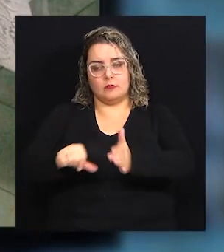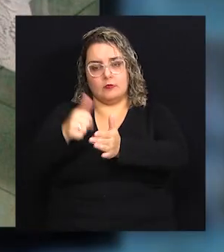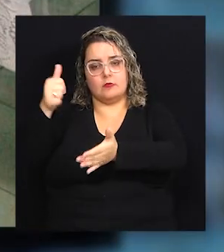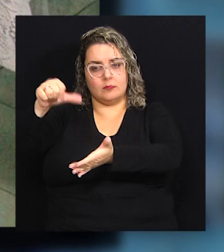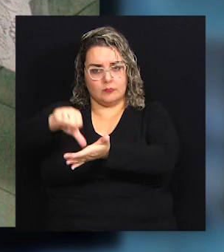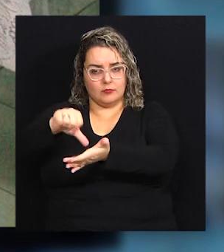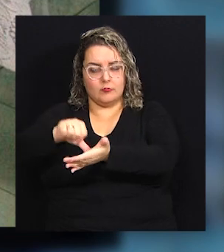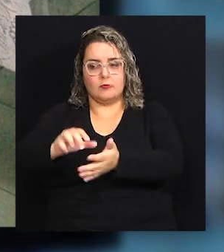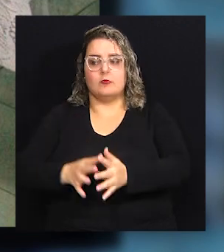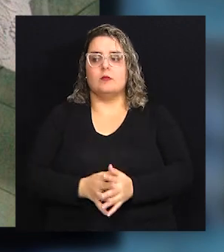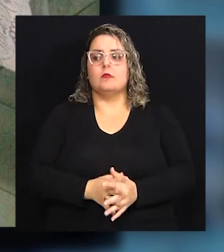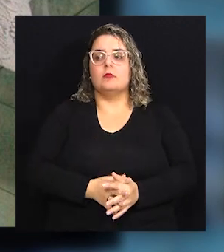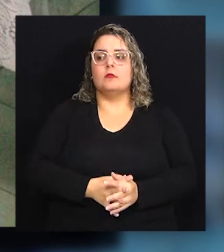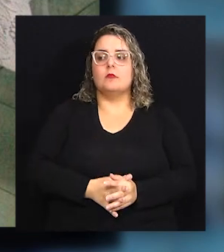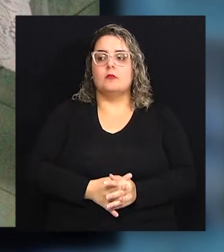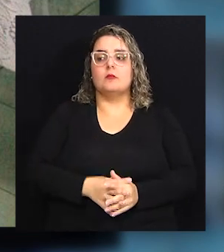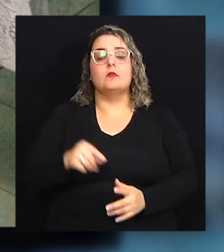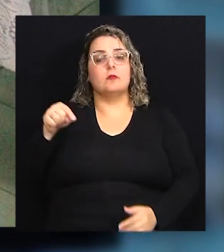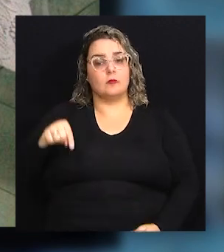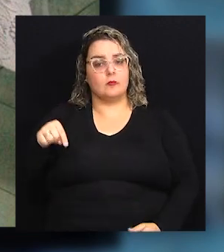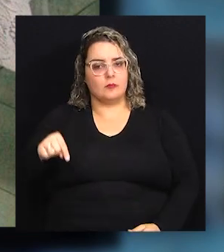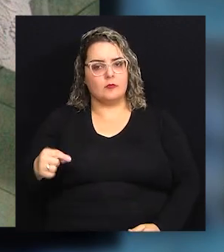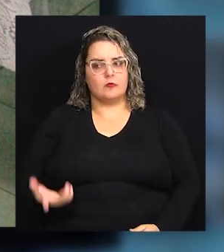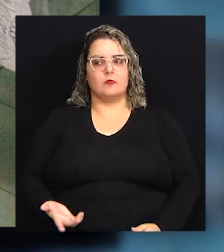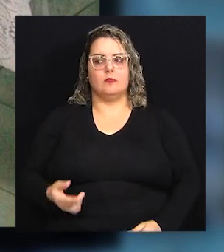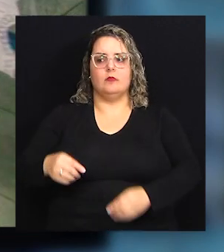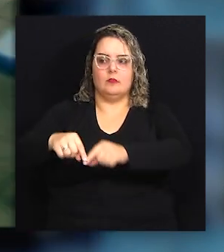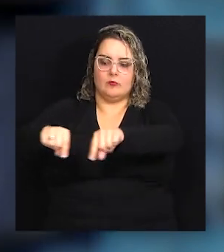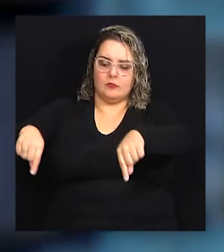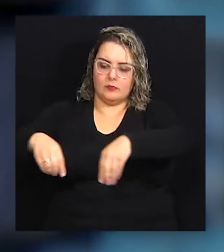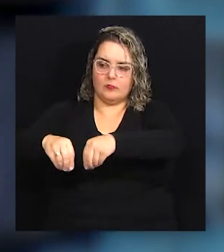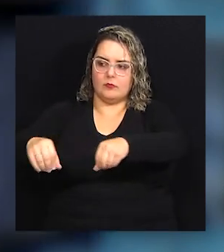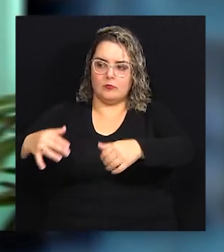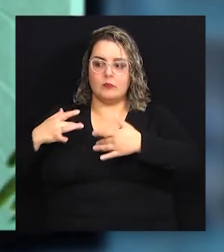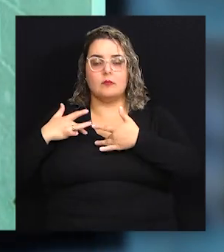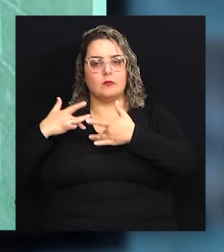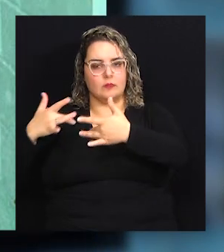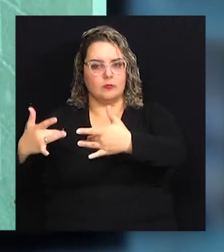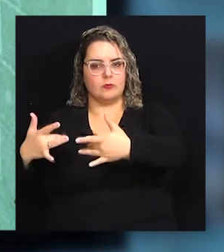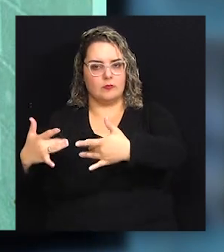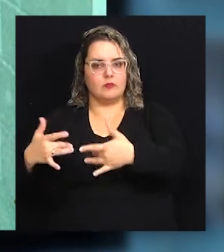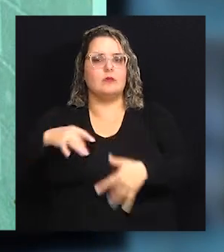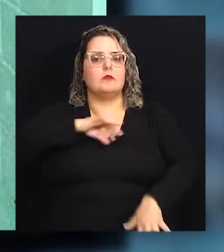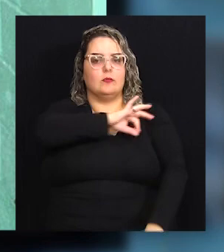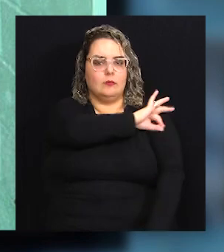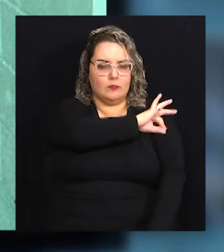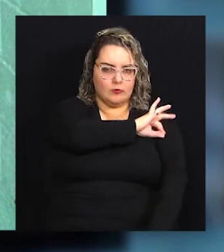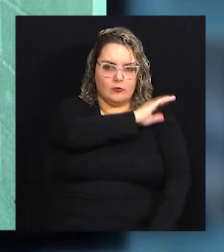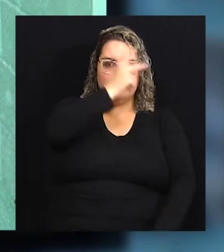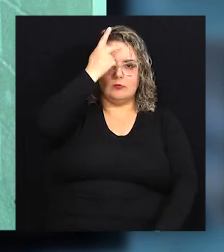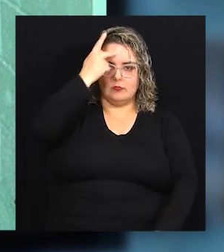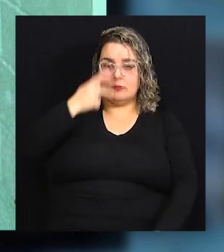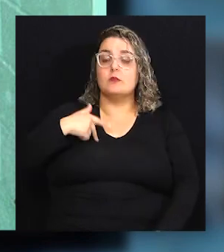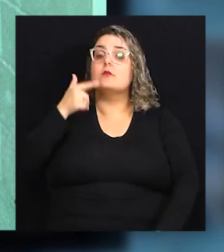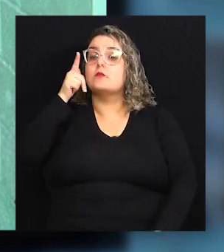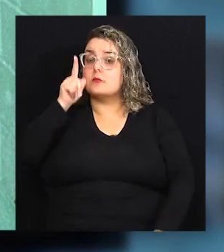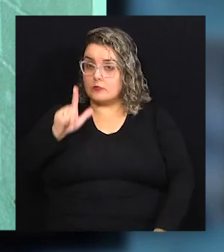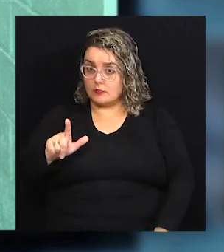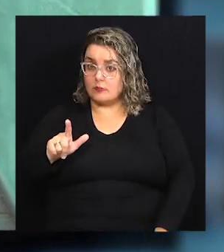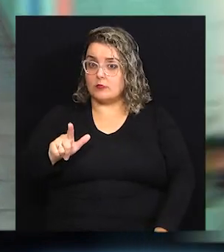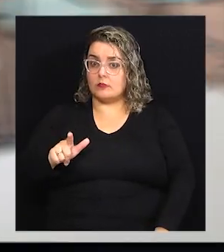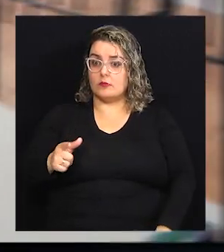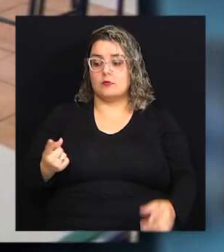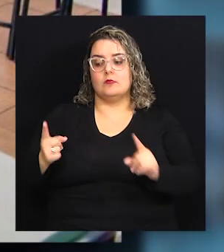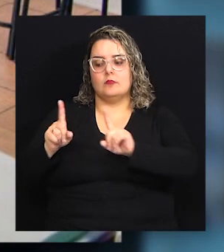da nossa primeira unidade. Essa unidade, o terreno ele foi doado pela prefeitura e nós